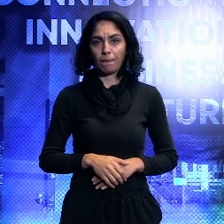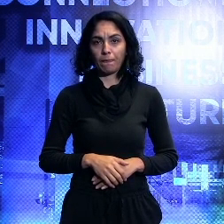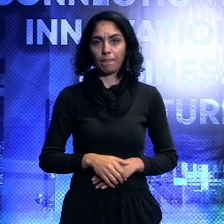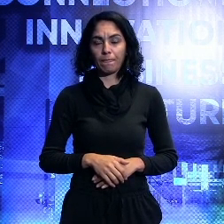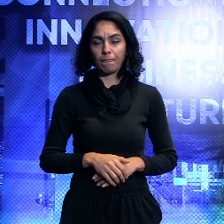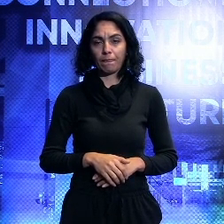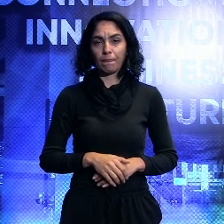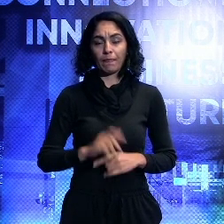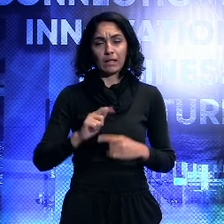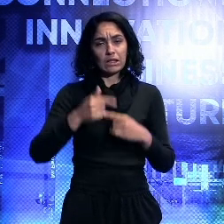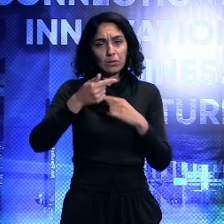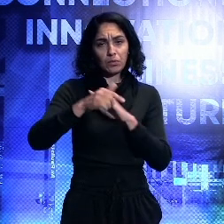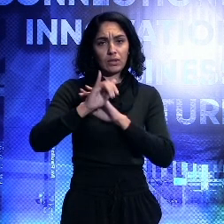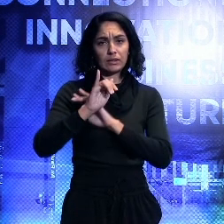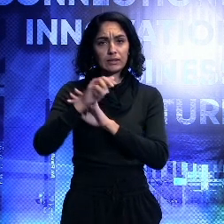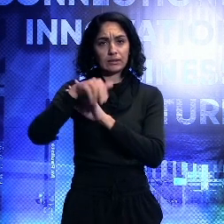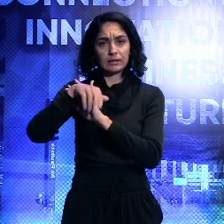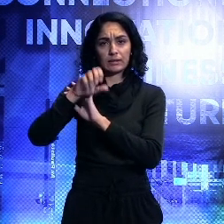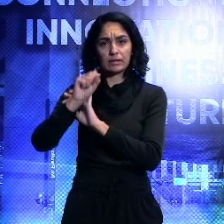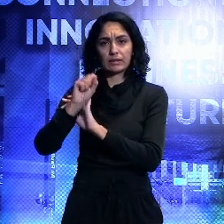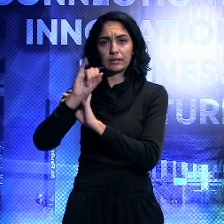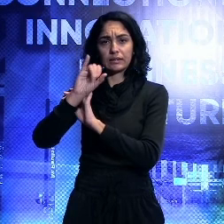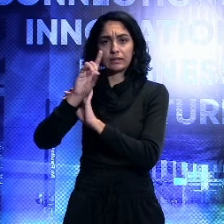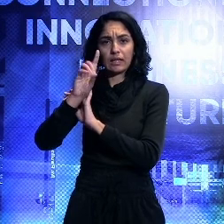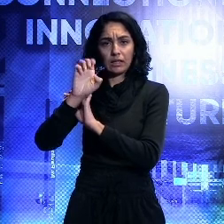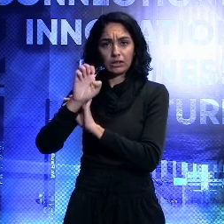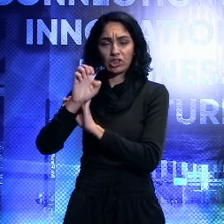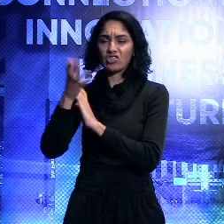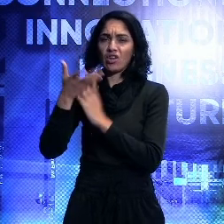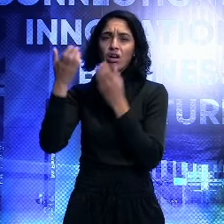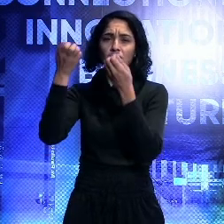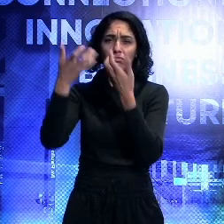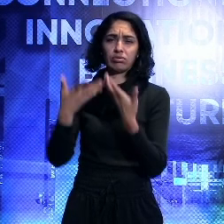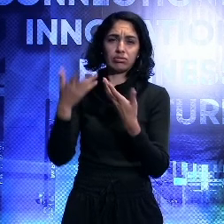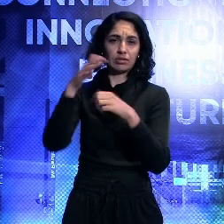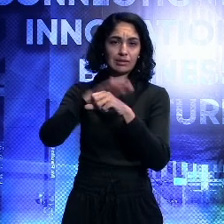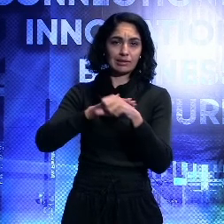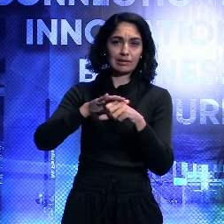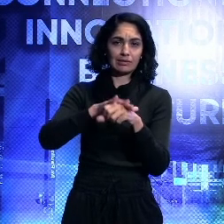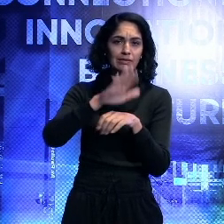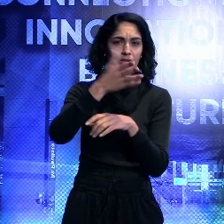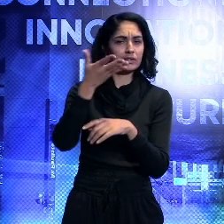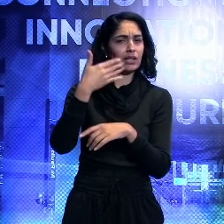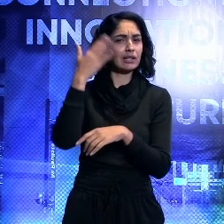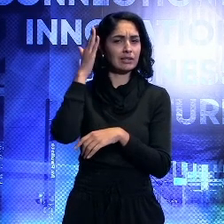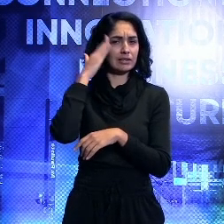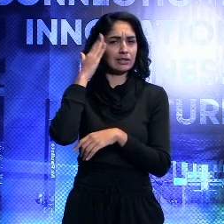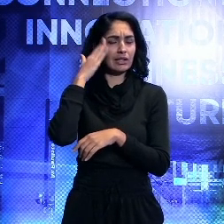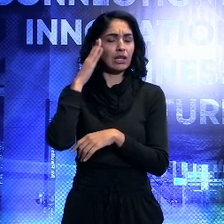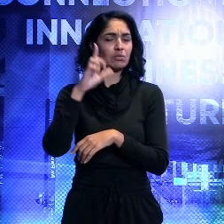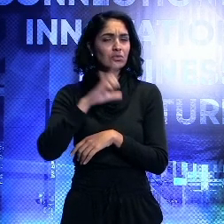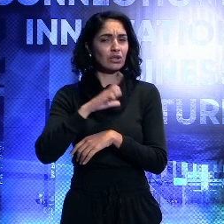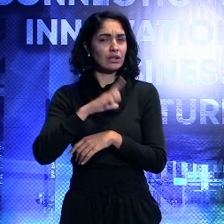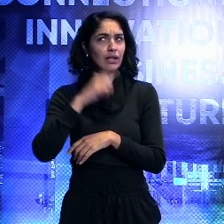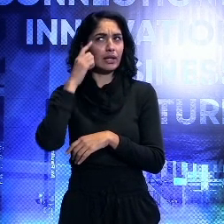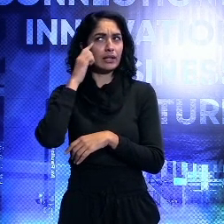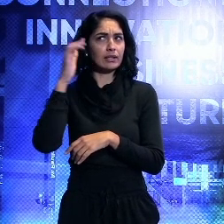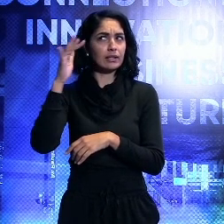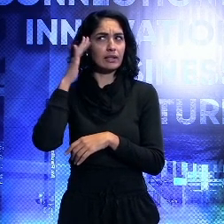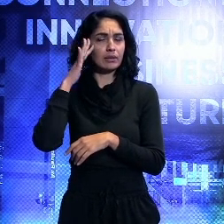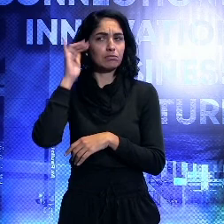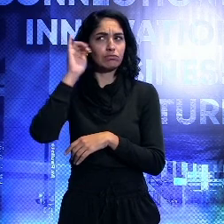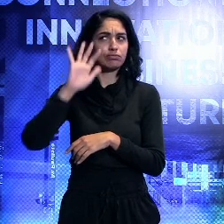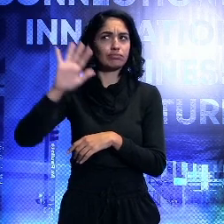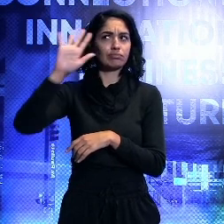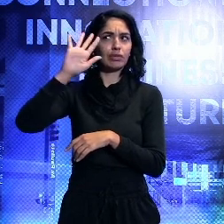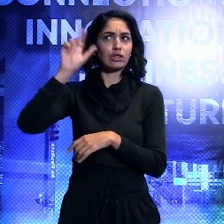falar de insights, porque eu acho que essa altura do campeonato, depois de tudo que a gente já conversou, vocês já têm uma imagem na cabeça do quais são os insights que esse tipo de